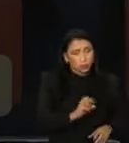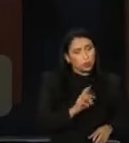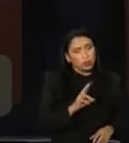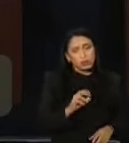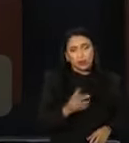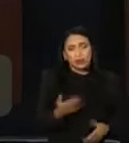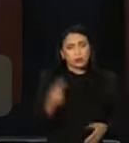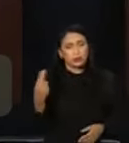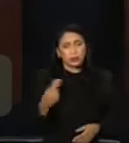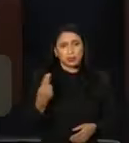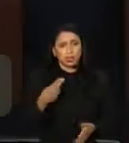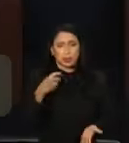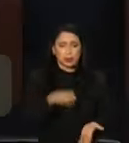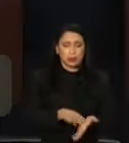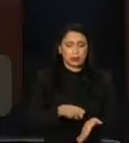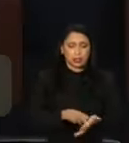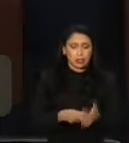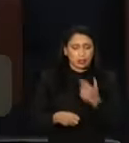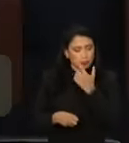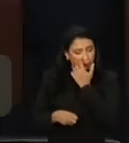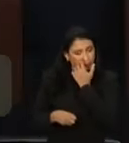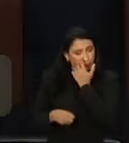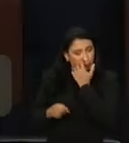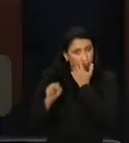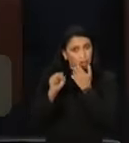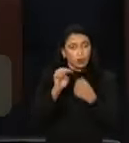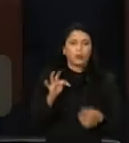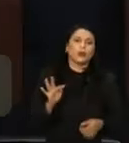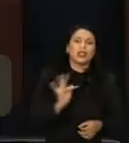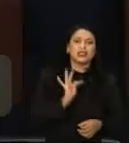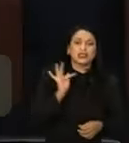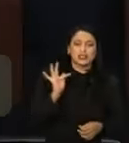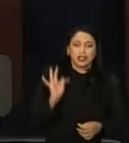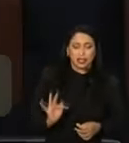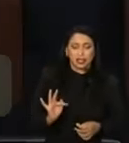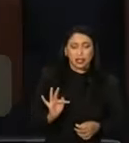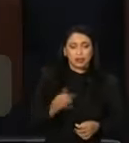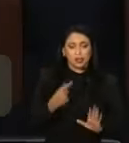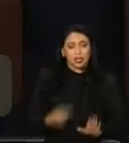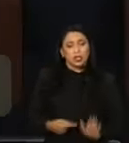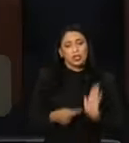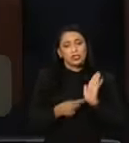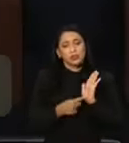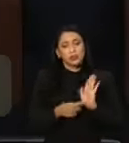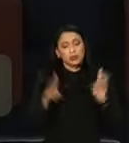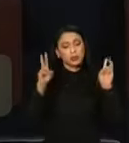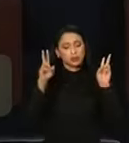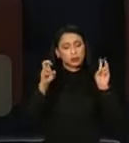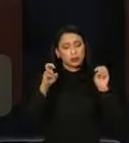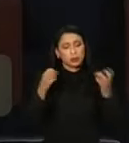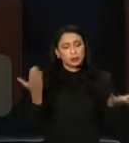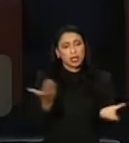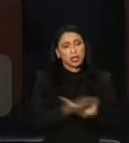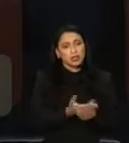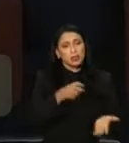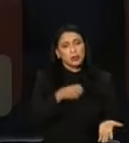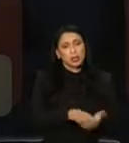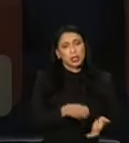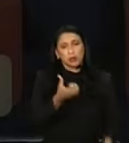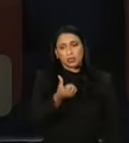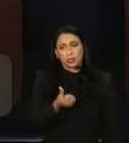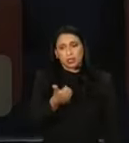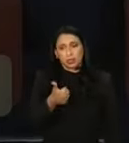a condenação. O Supremo Tribunal Federal se manifestou sobre o tema na ação penal